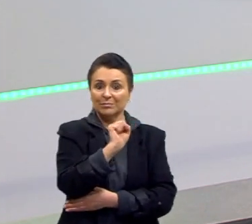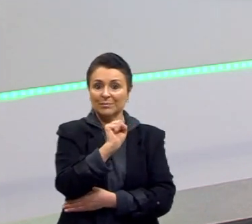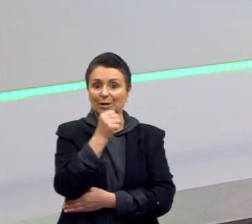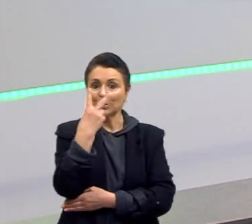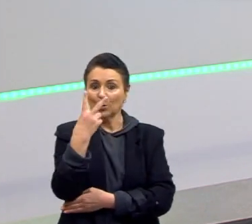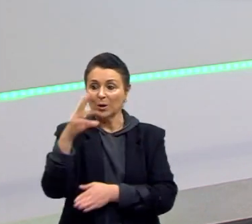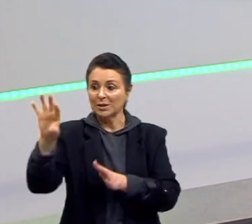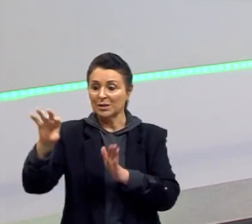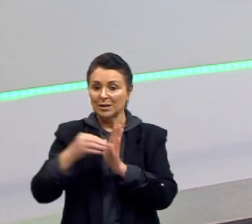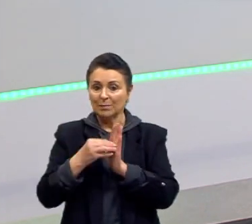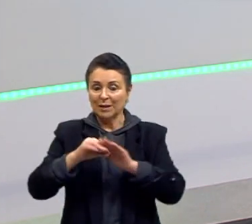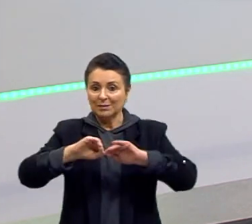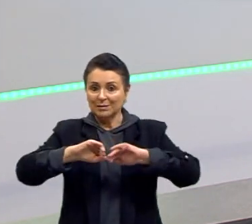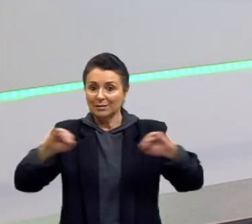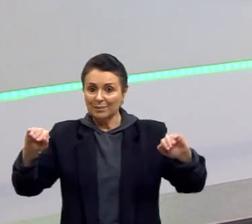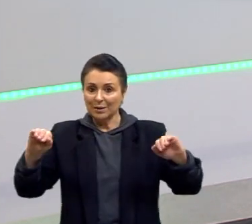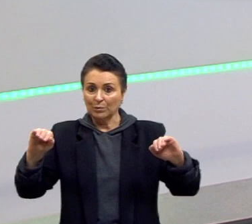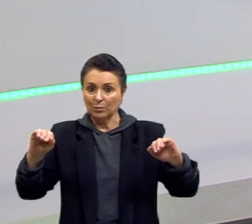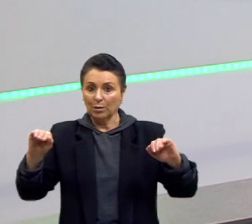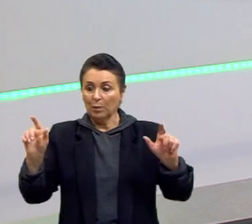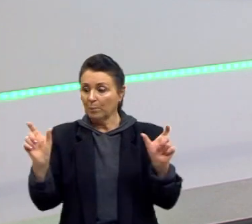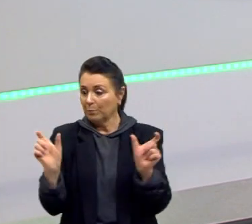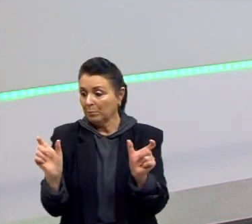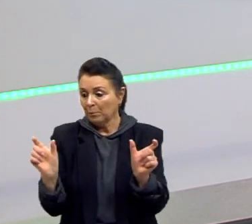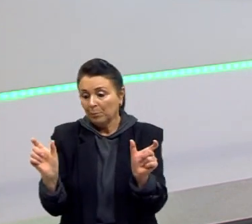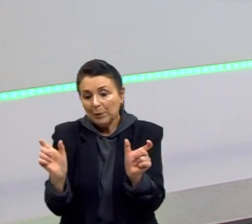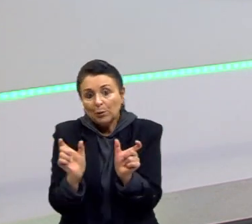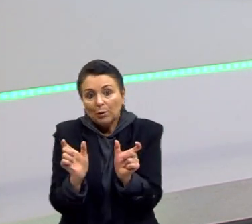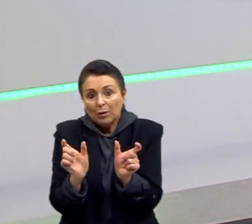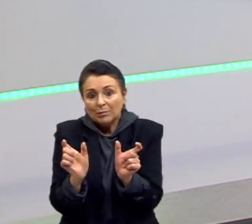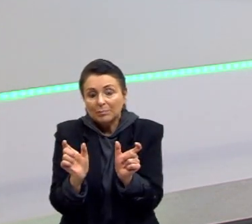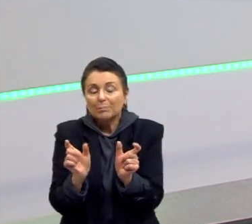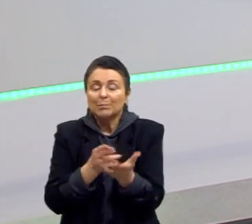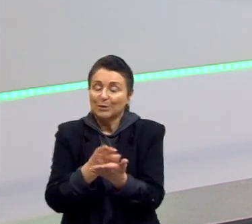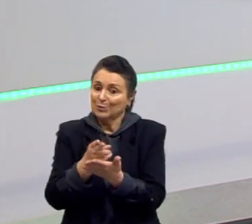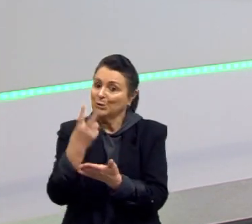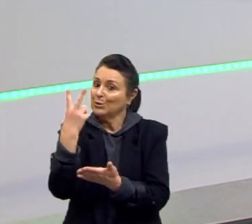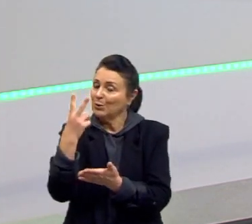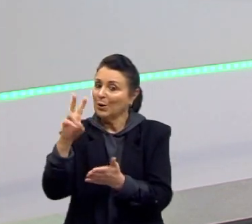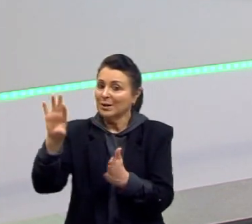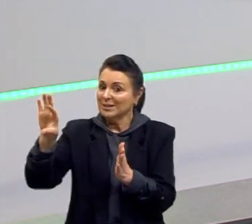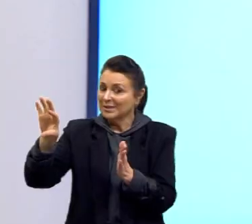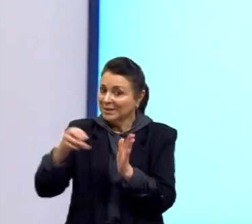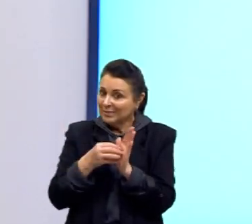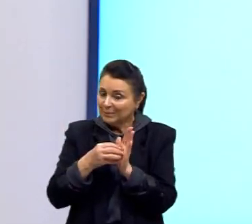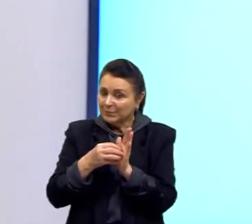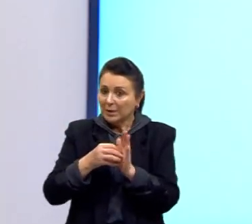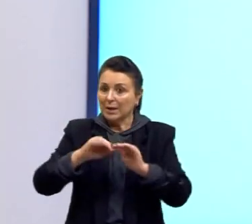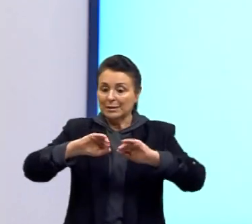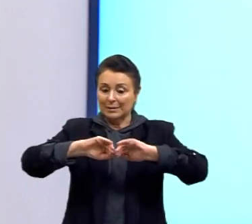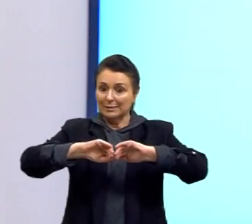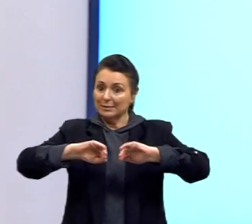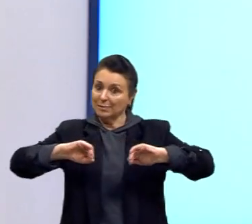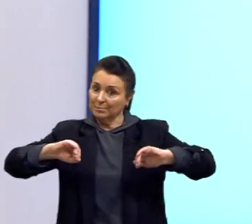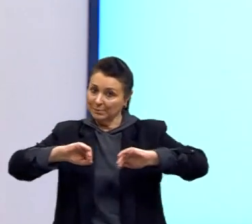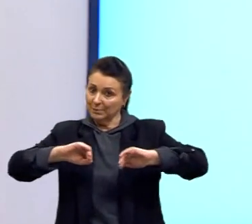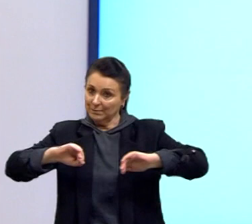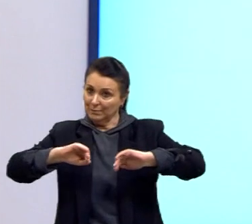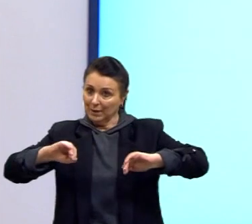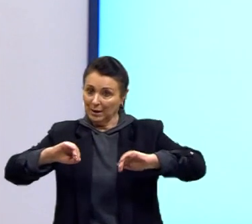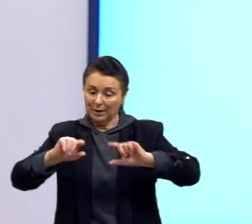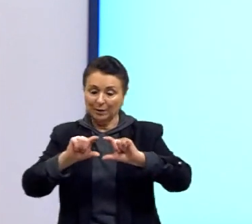né claro que ele vai ter um tamanho menor mas continua sendo dois irmãos se a gente separa então